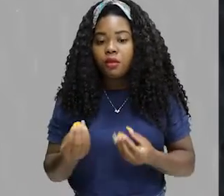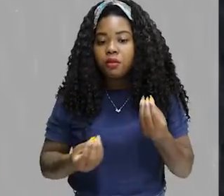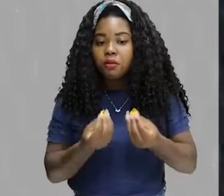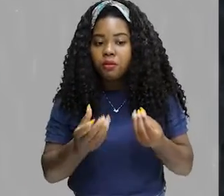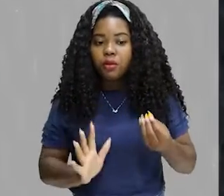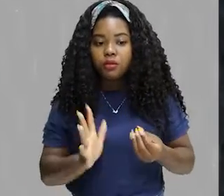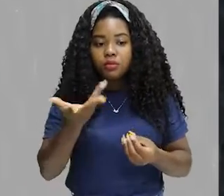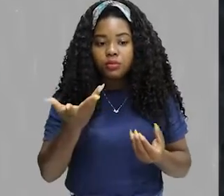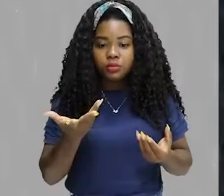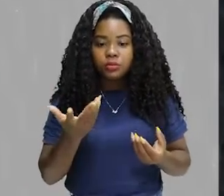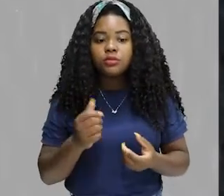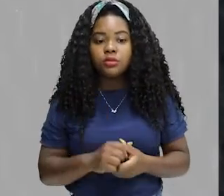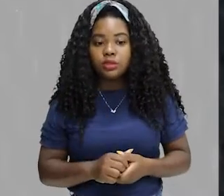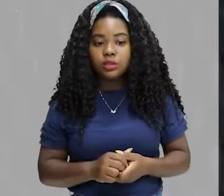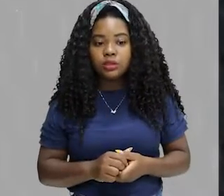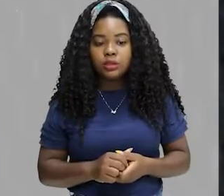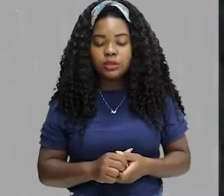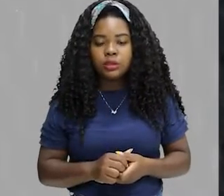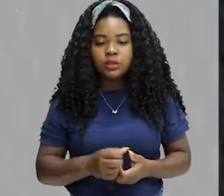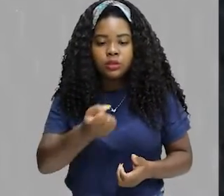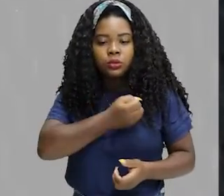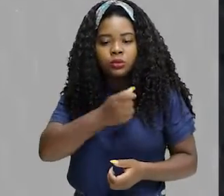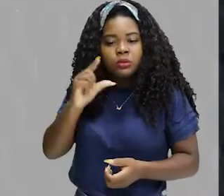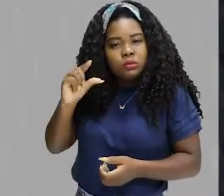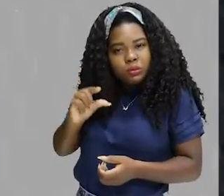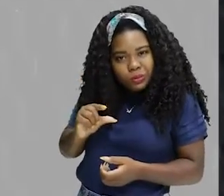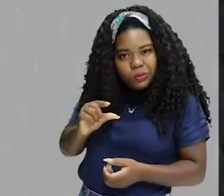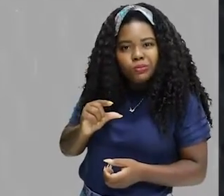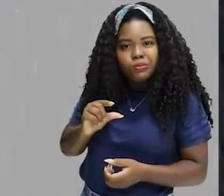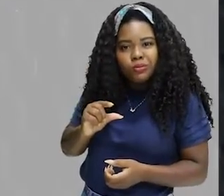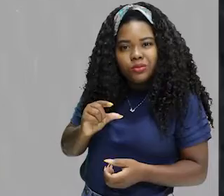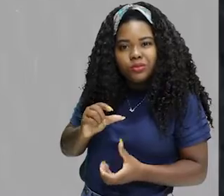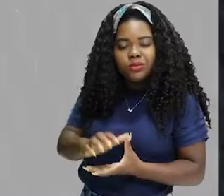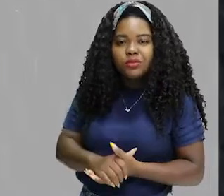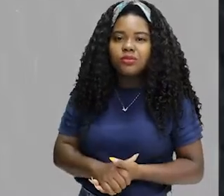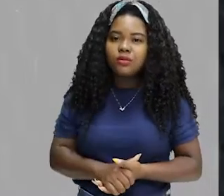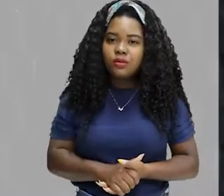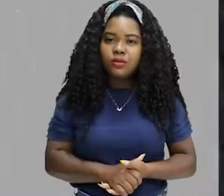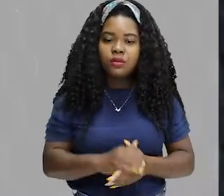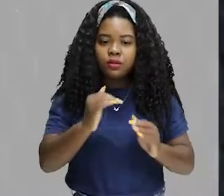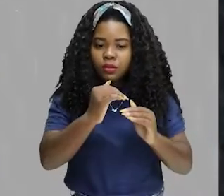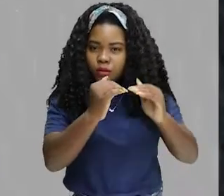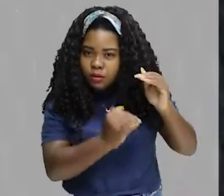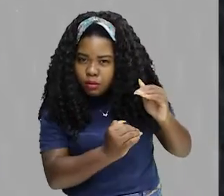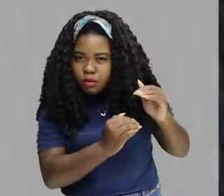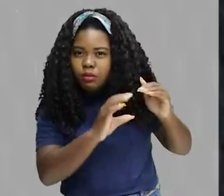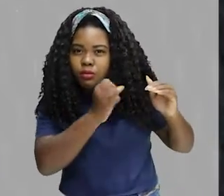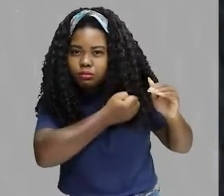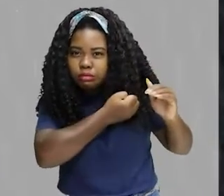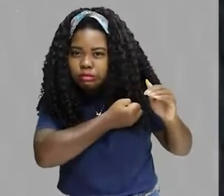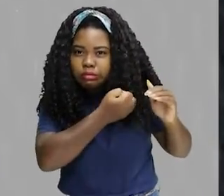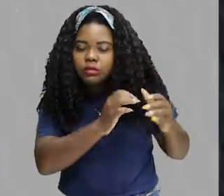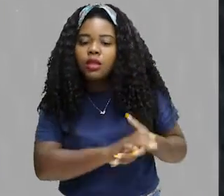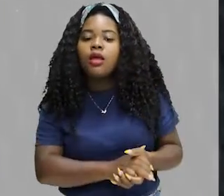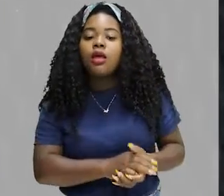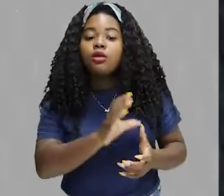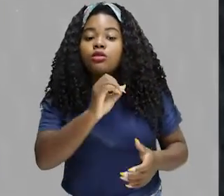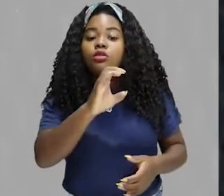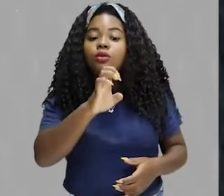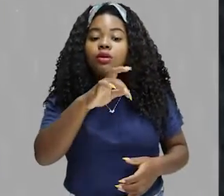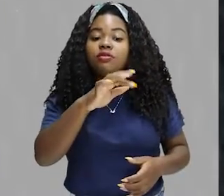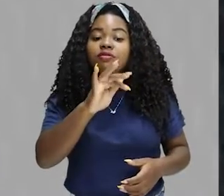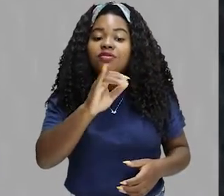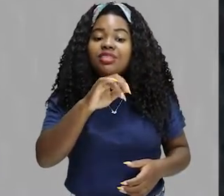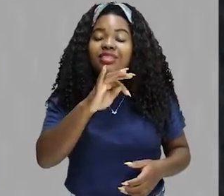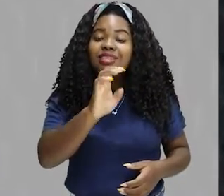que normalmente são os menores números inteiros possíveis, grave isso aí. Os coeficientes devem ser os